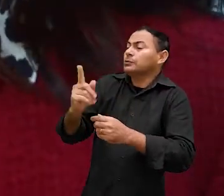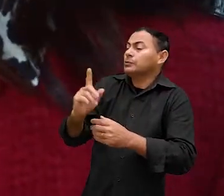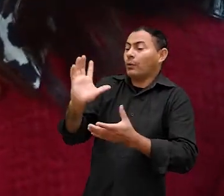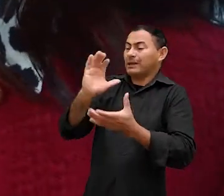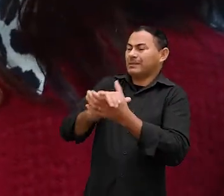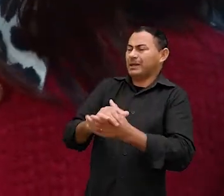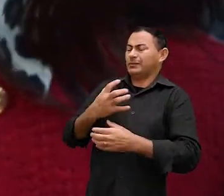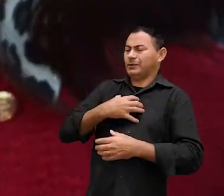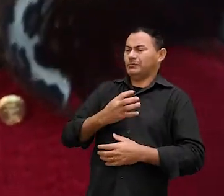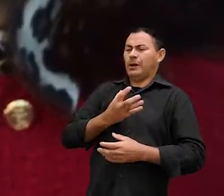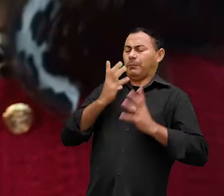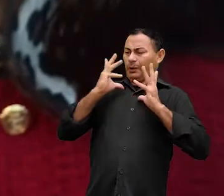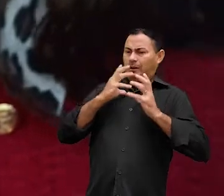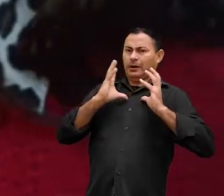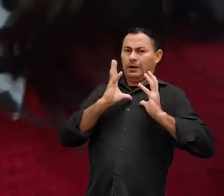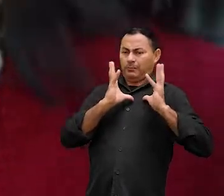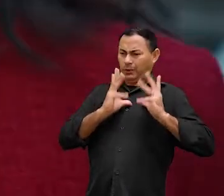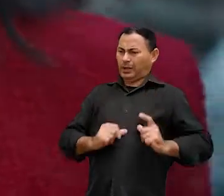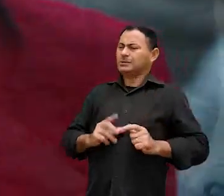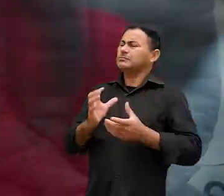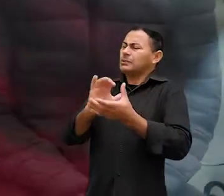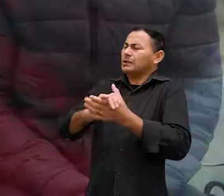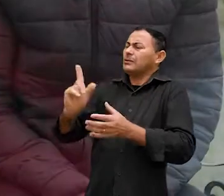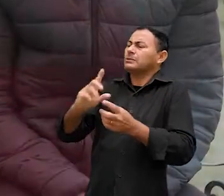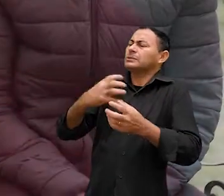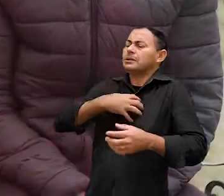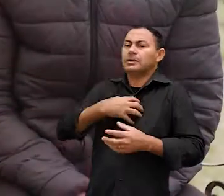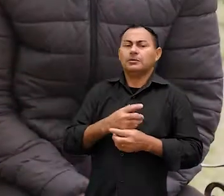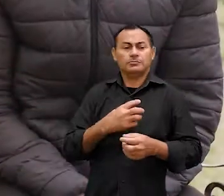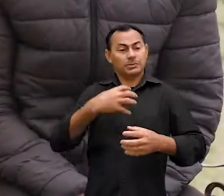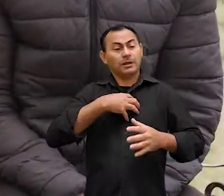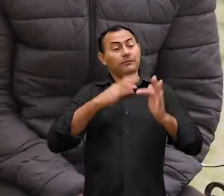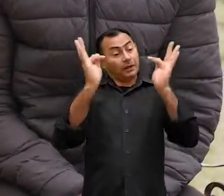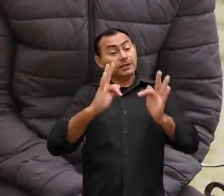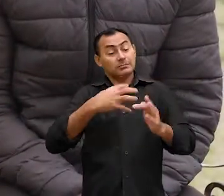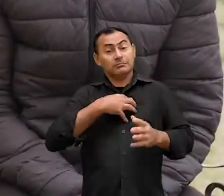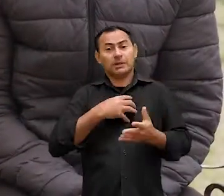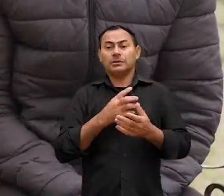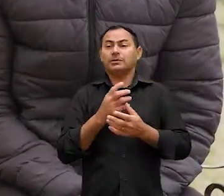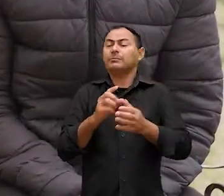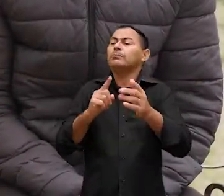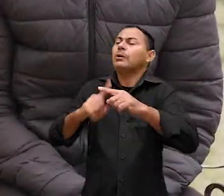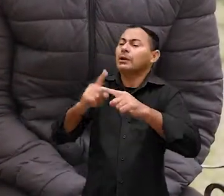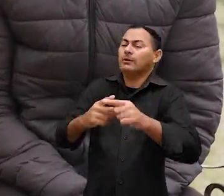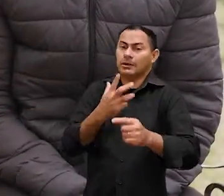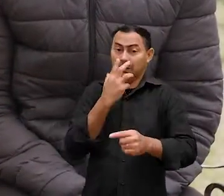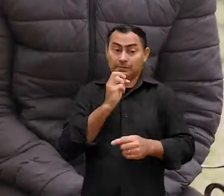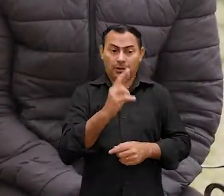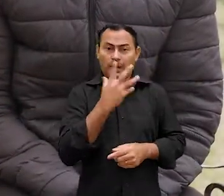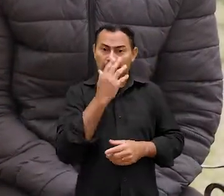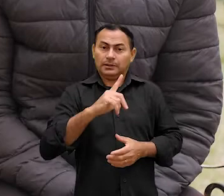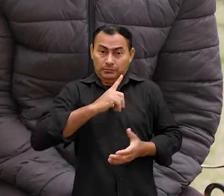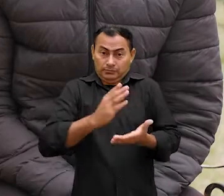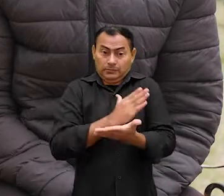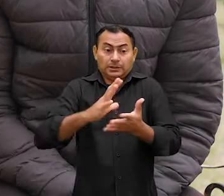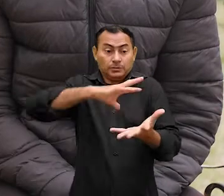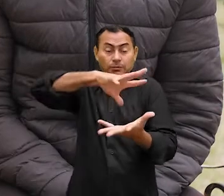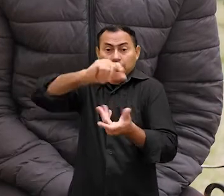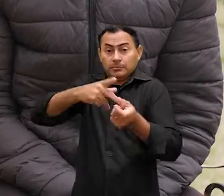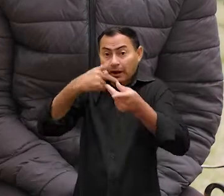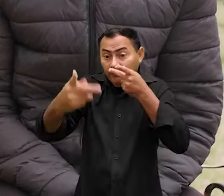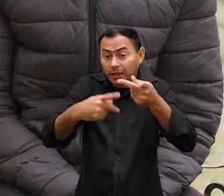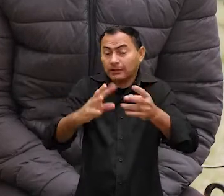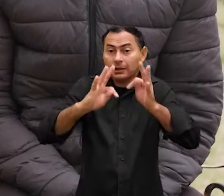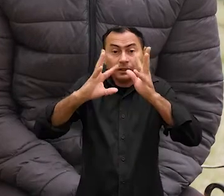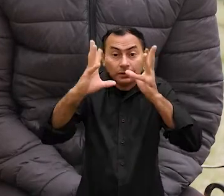respondeu, eu acredito no celibato. Ela perguntou por quê e ele respondeu, acho que deve haver alguém neste mundo